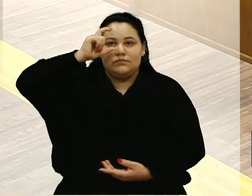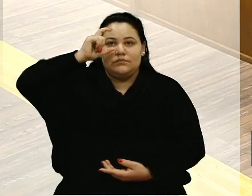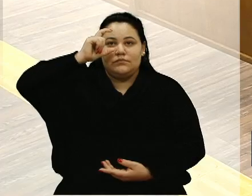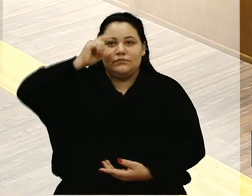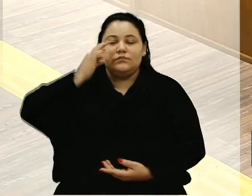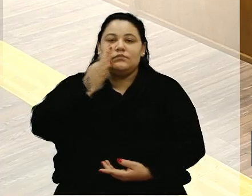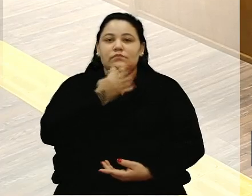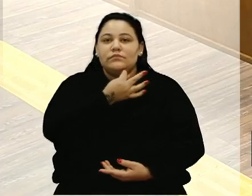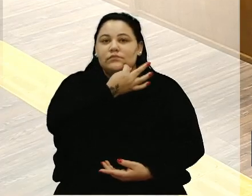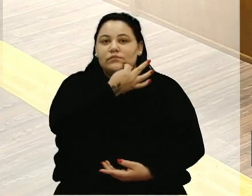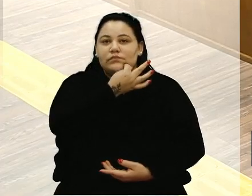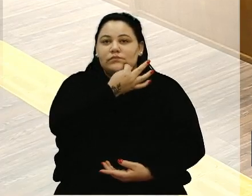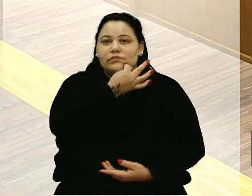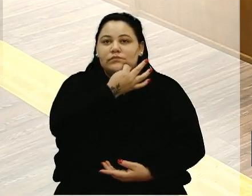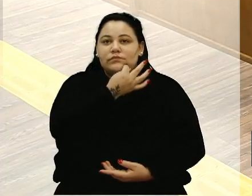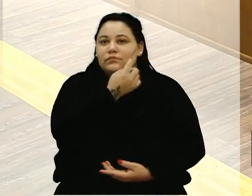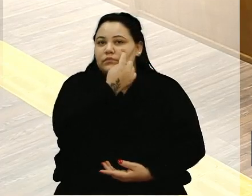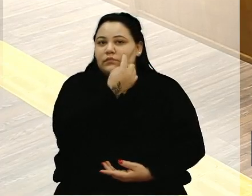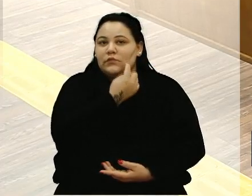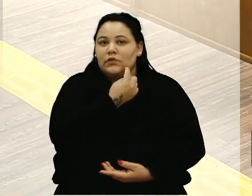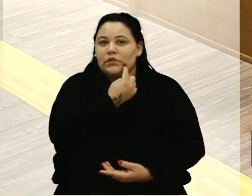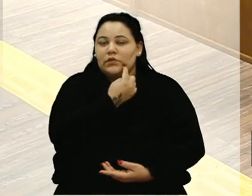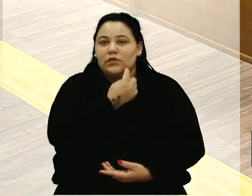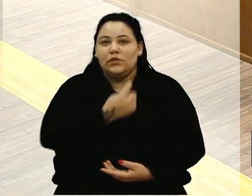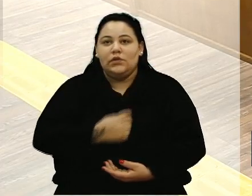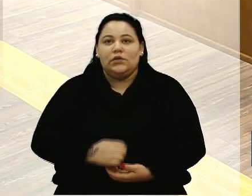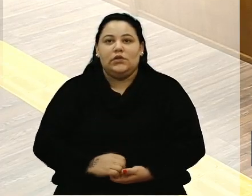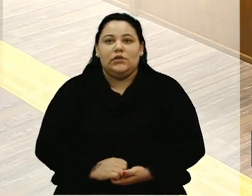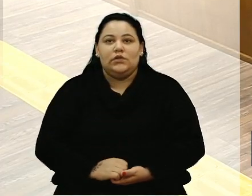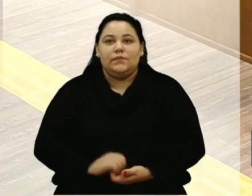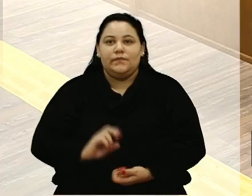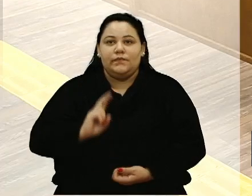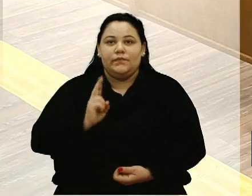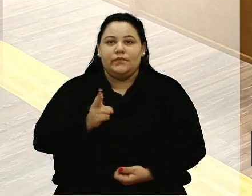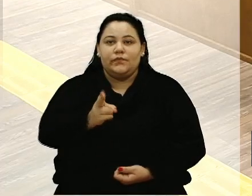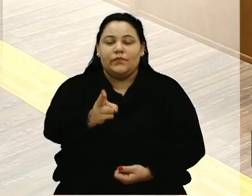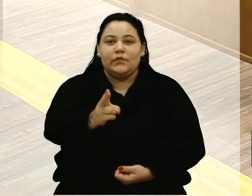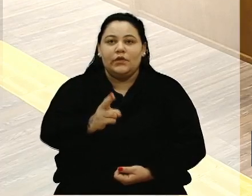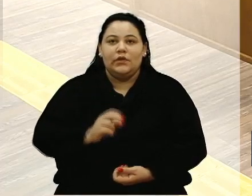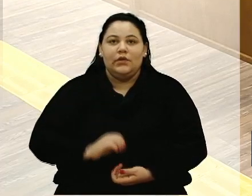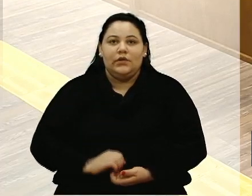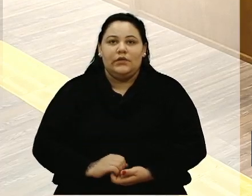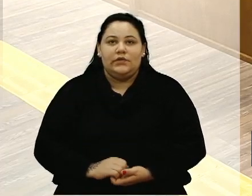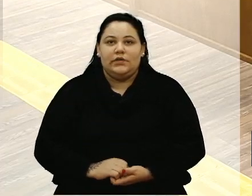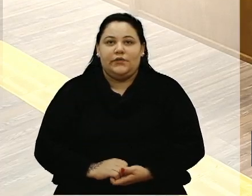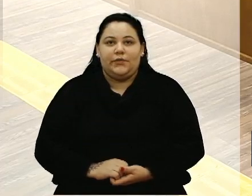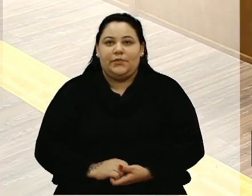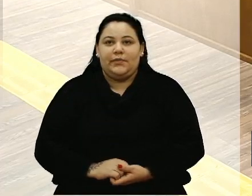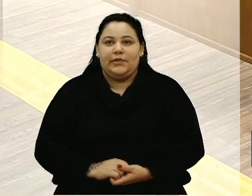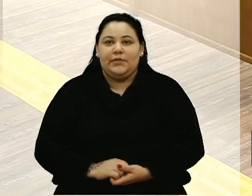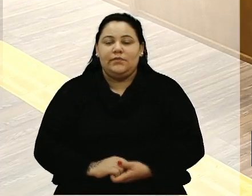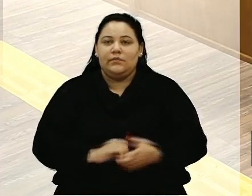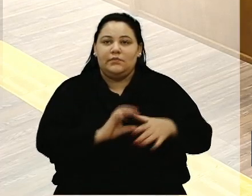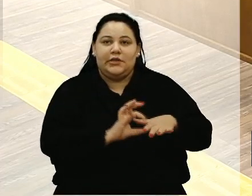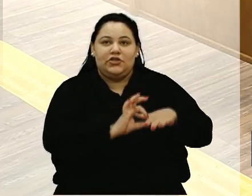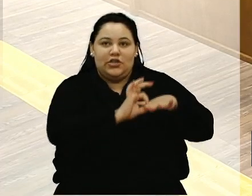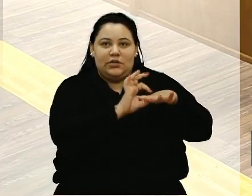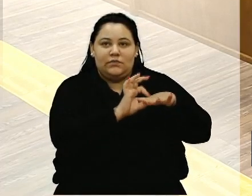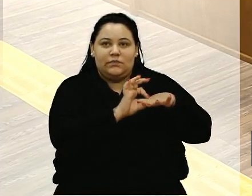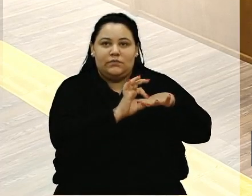Frisso e Wagner Petrini. Seguimos a declaração de líder com o tempo que estava